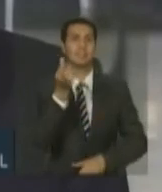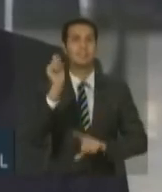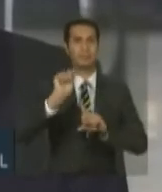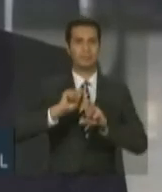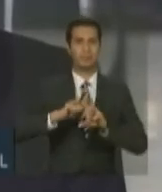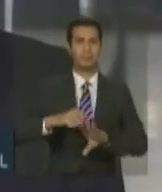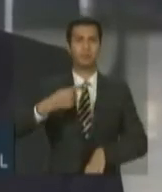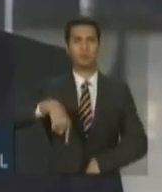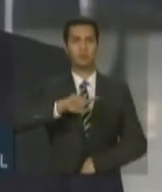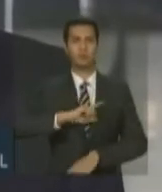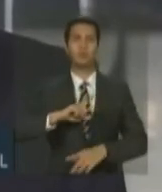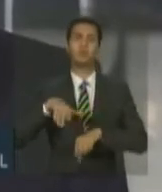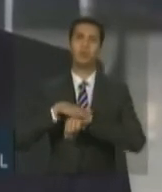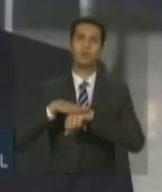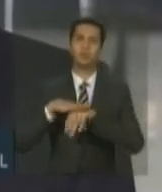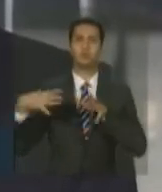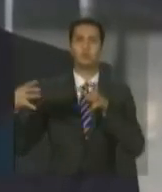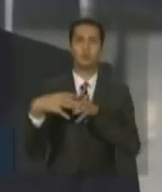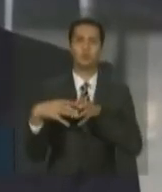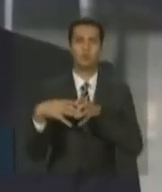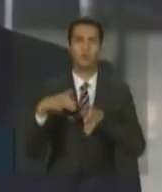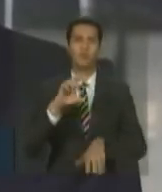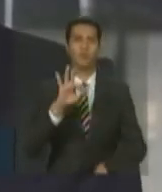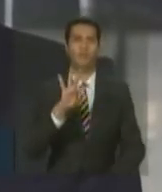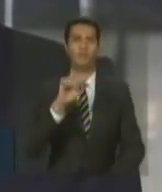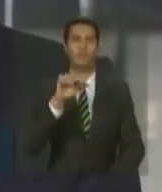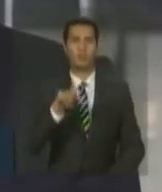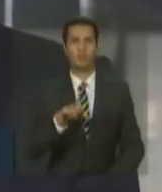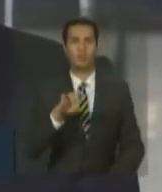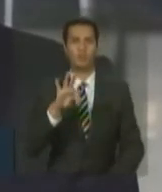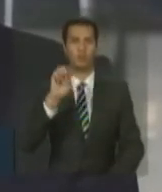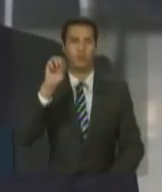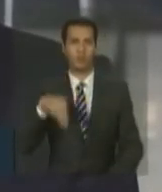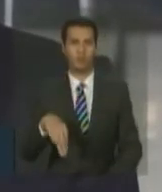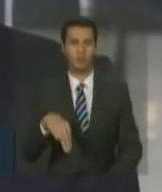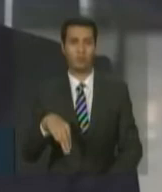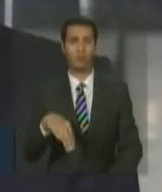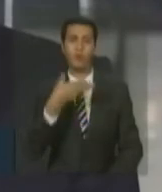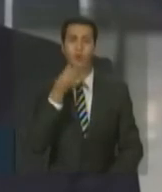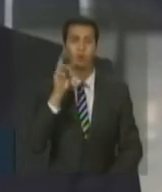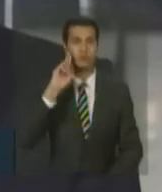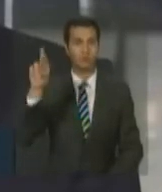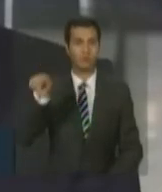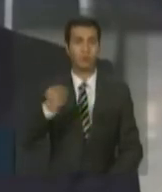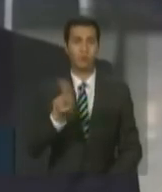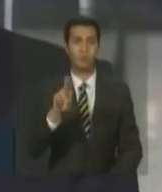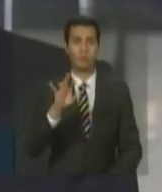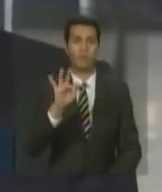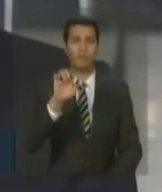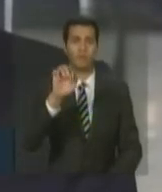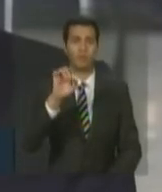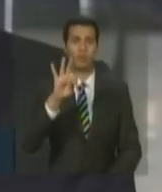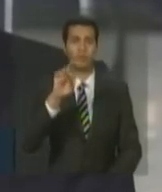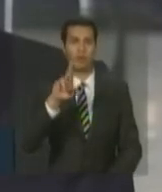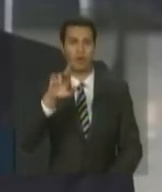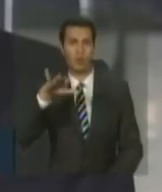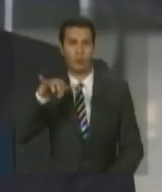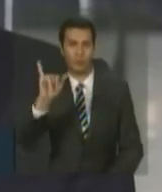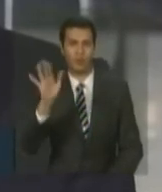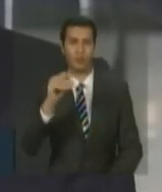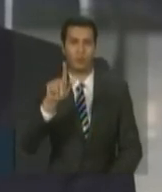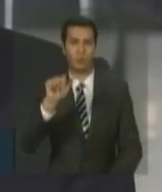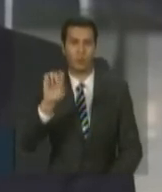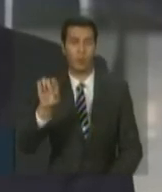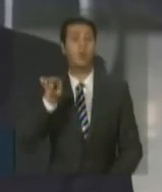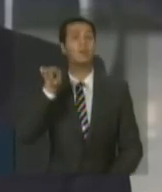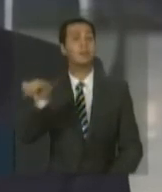da Foxconn, o Sr. Terry Gou, que é maior exportador da China há já